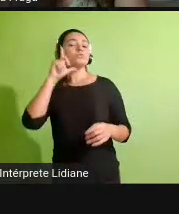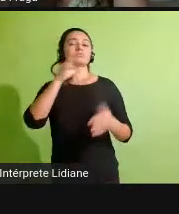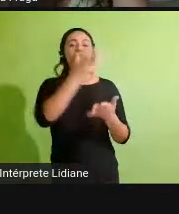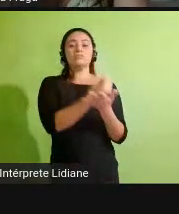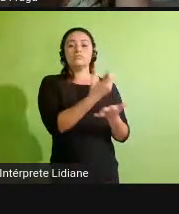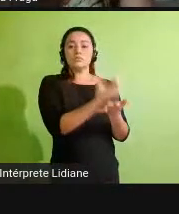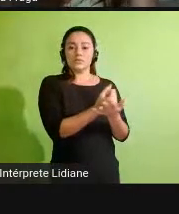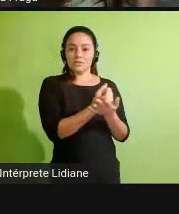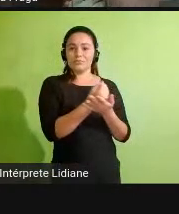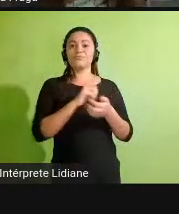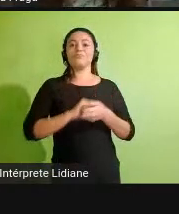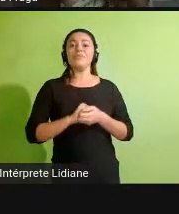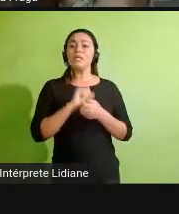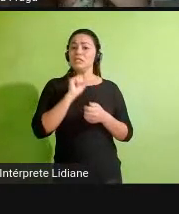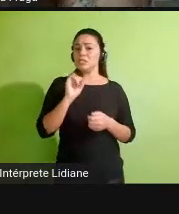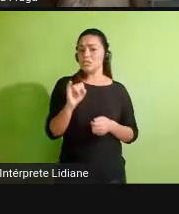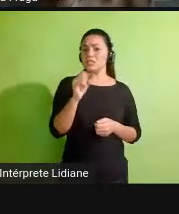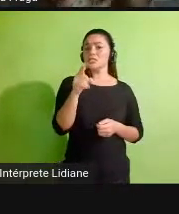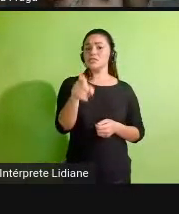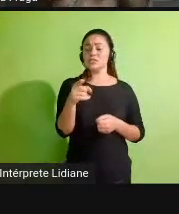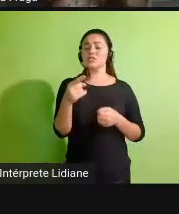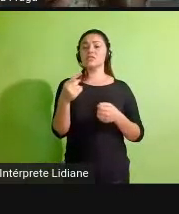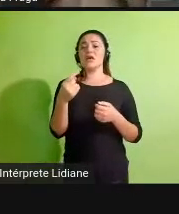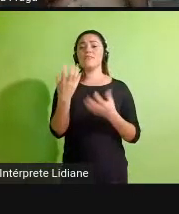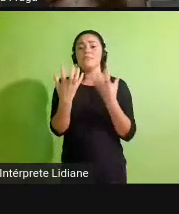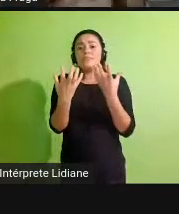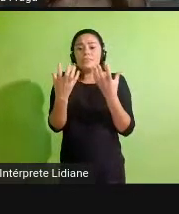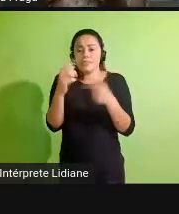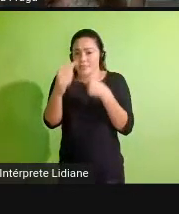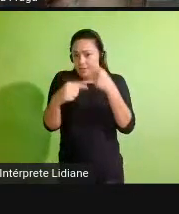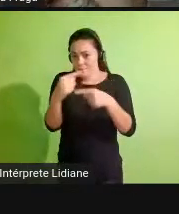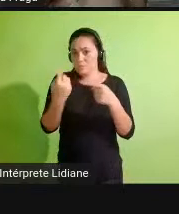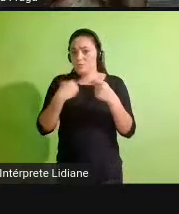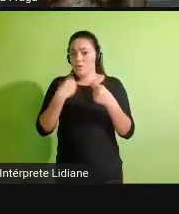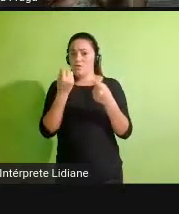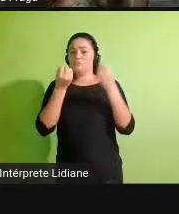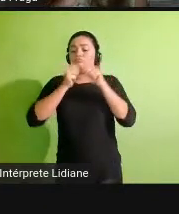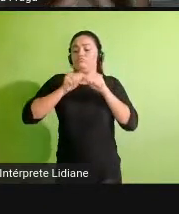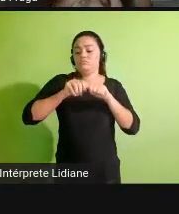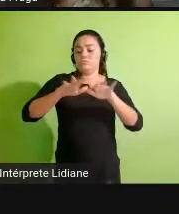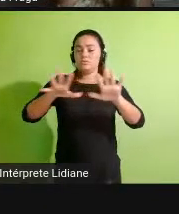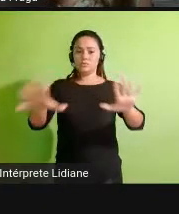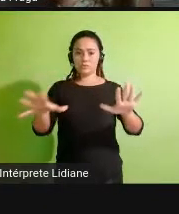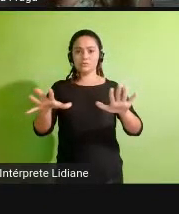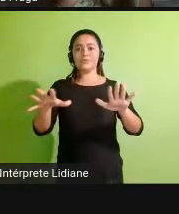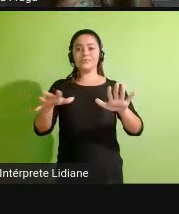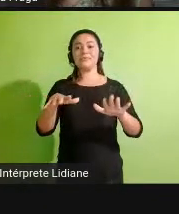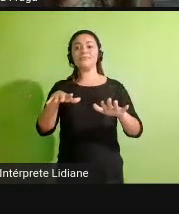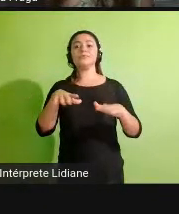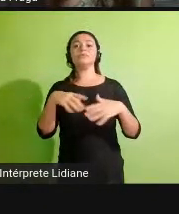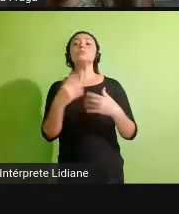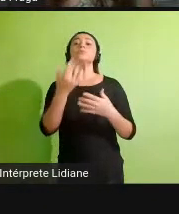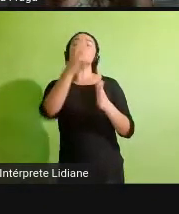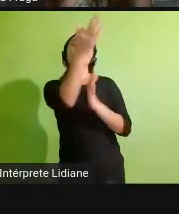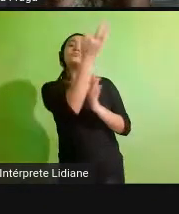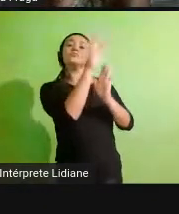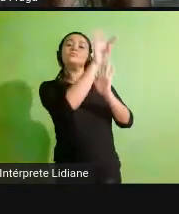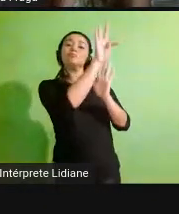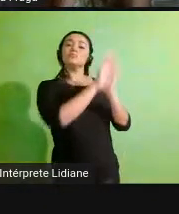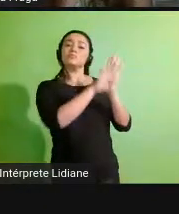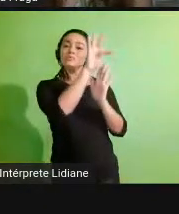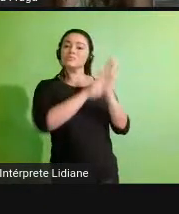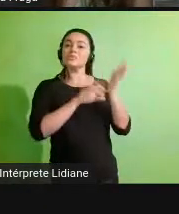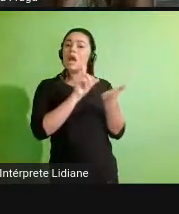também. Minha dissertação e o link do produto também estão na Educaps, qualquer coisa.